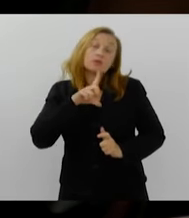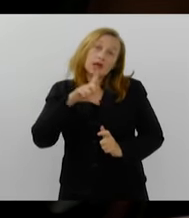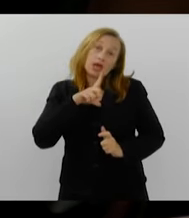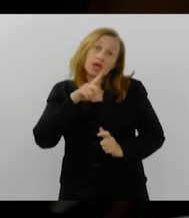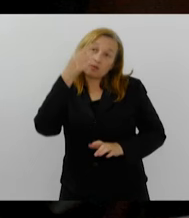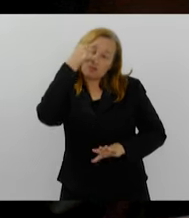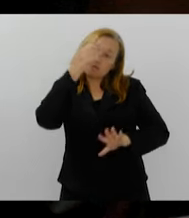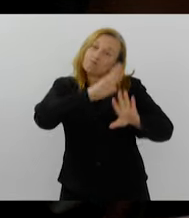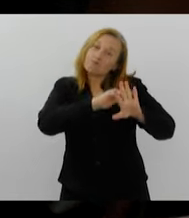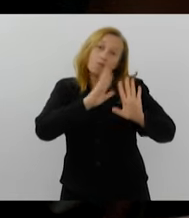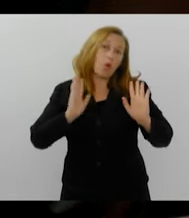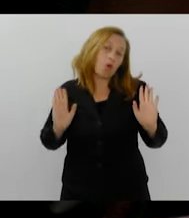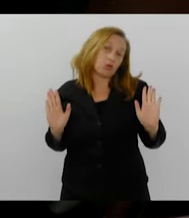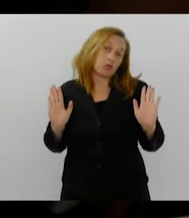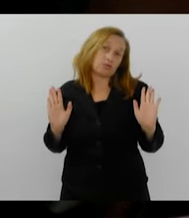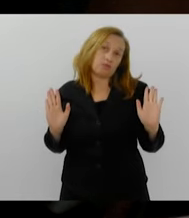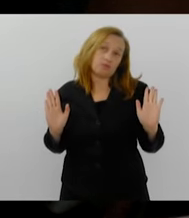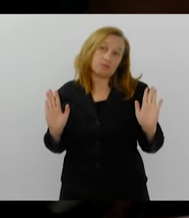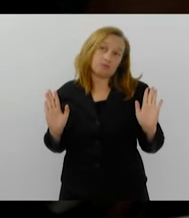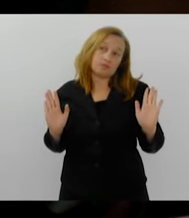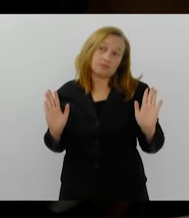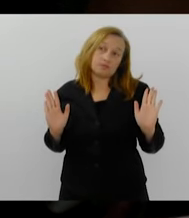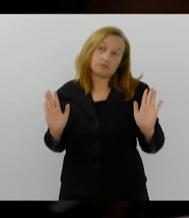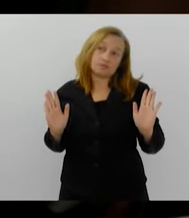seu espectro ideológico.